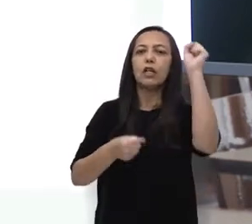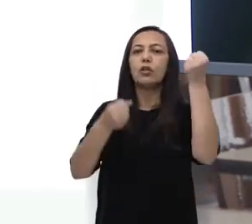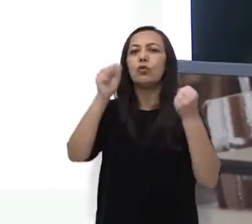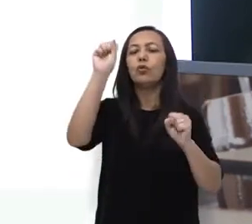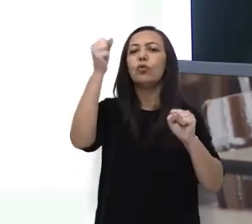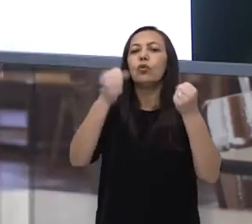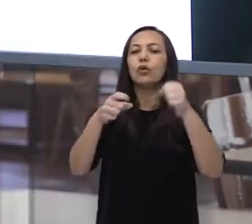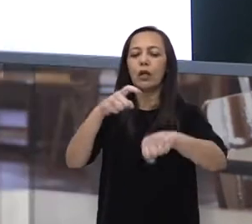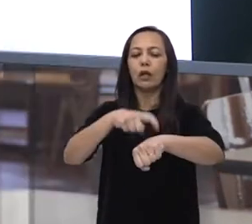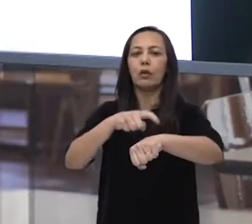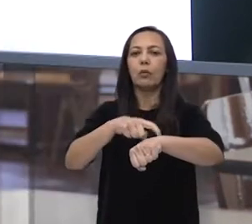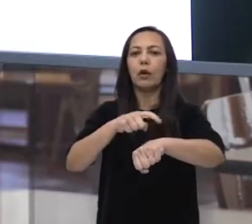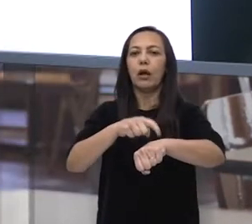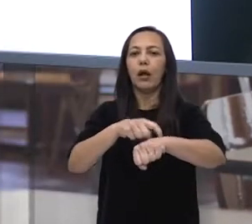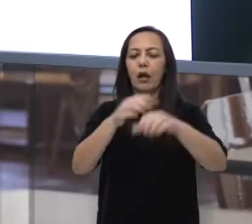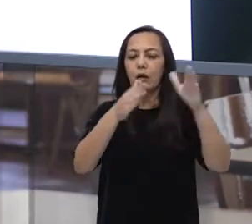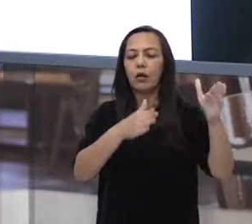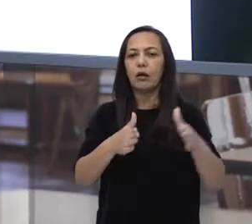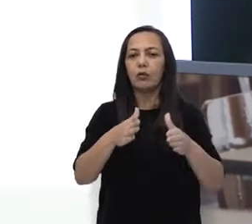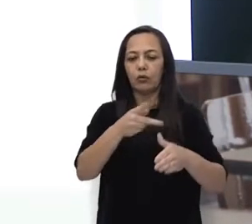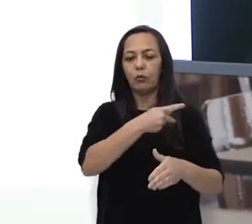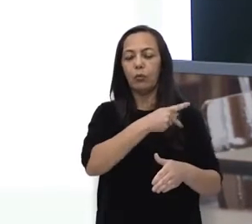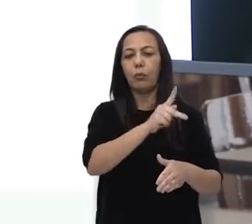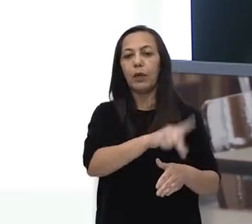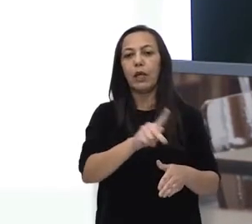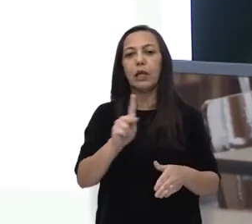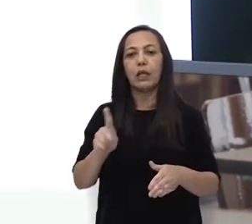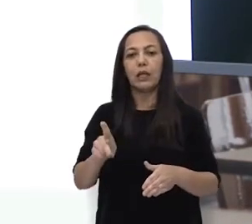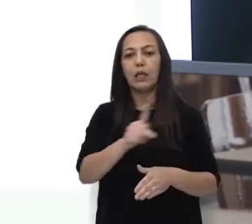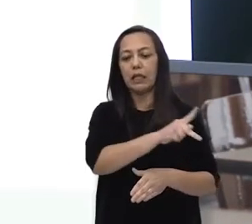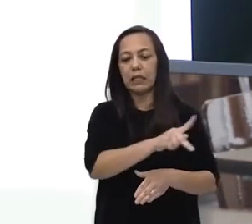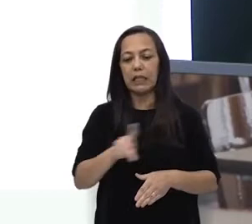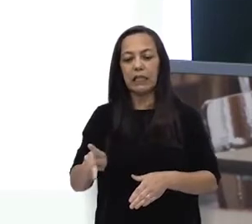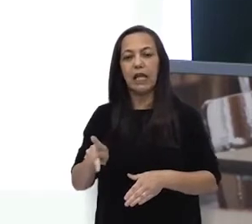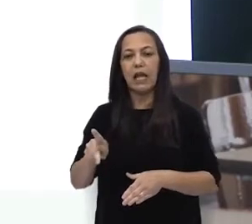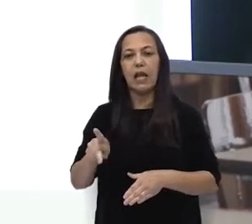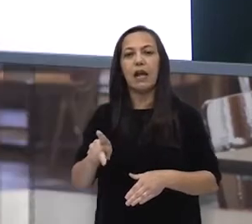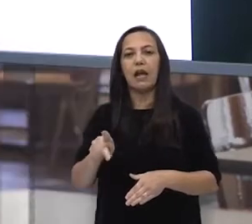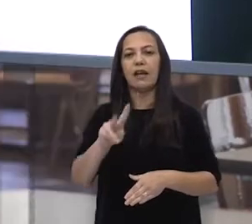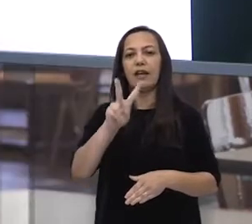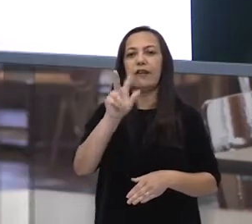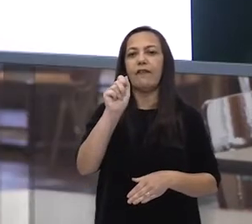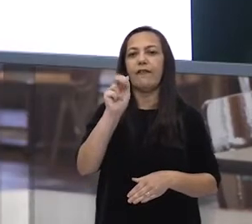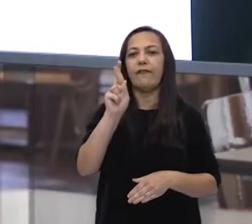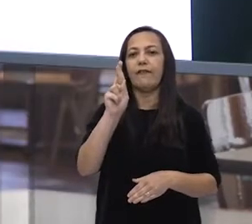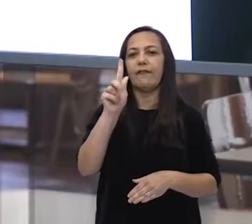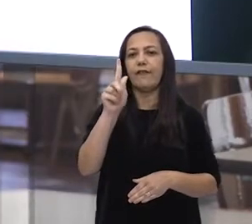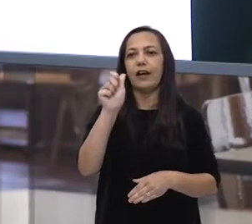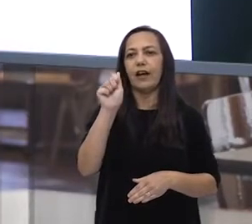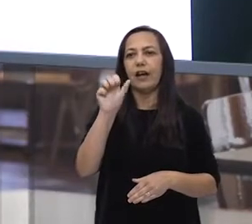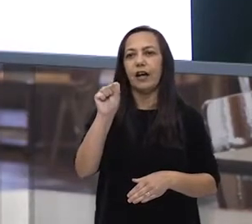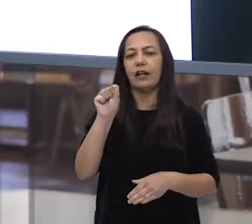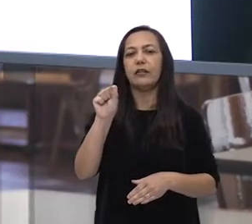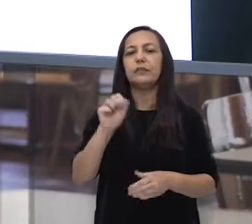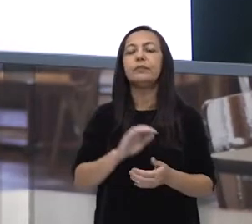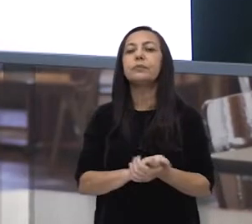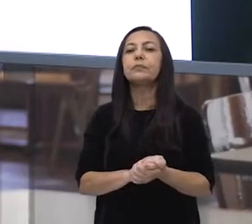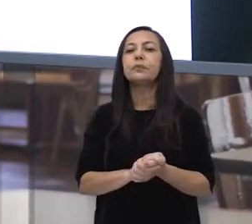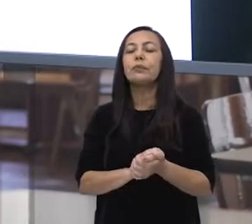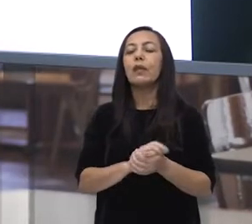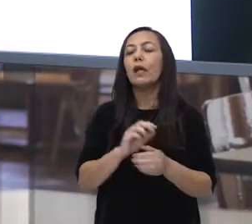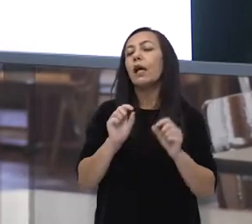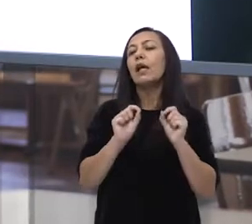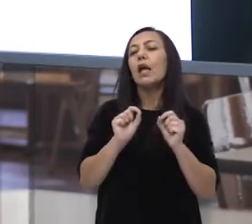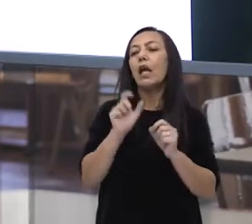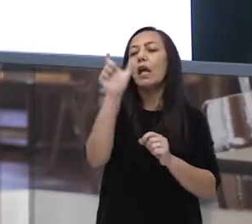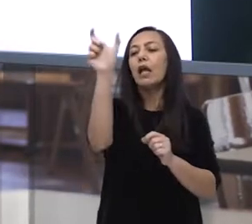a 45, o primeiro governo de Vargas, e de 51 a 54, o segundo governo.